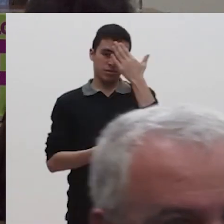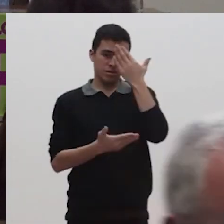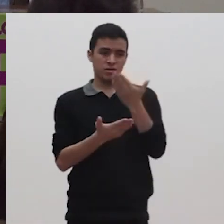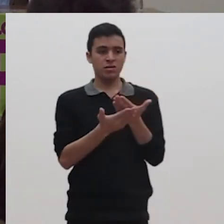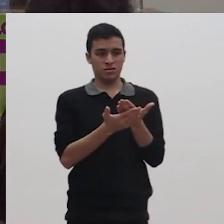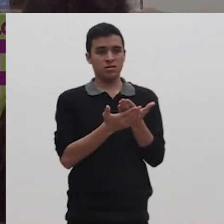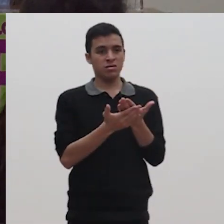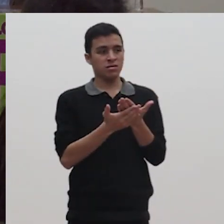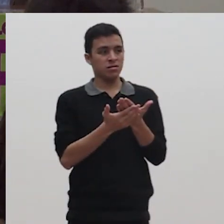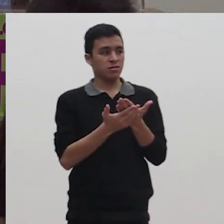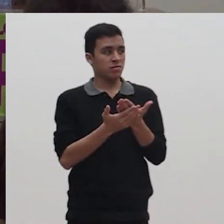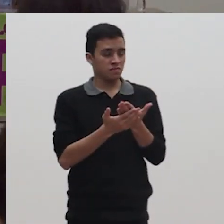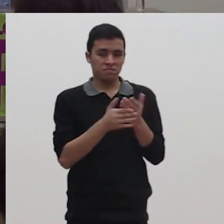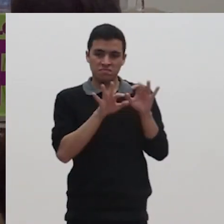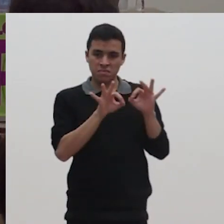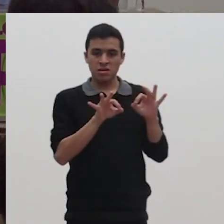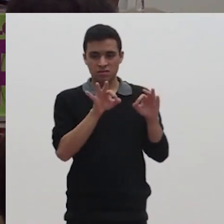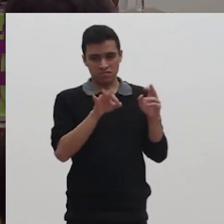coberto de pleno êxito.